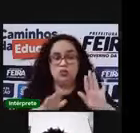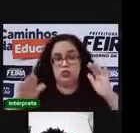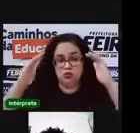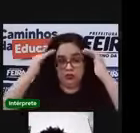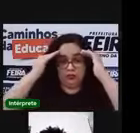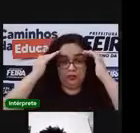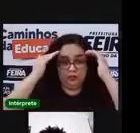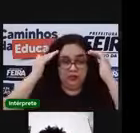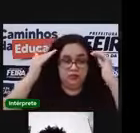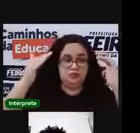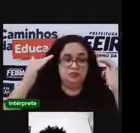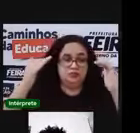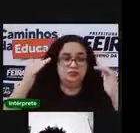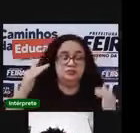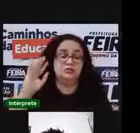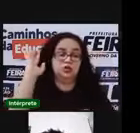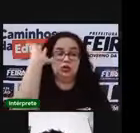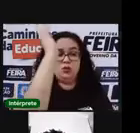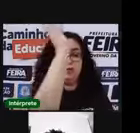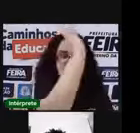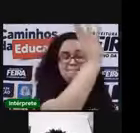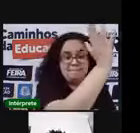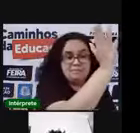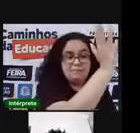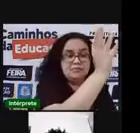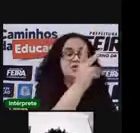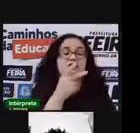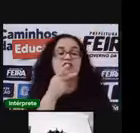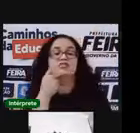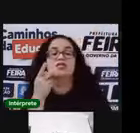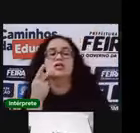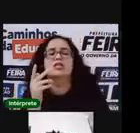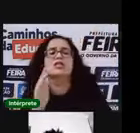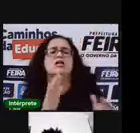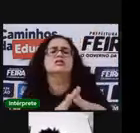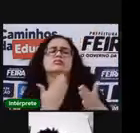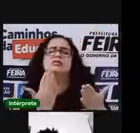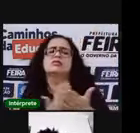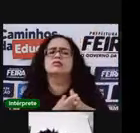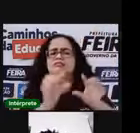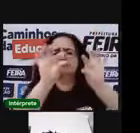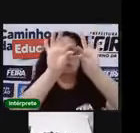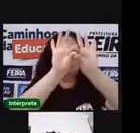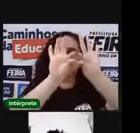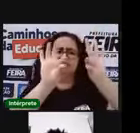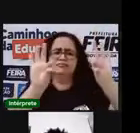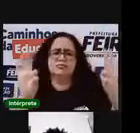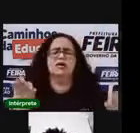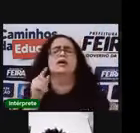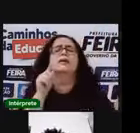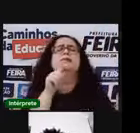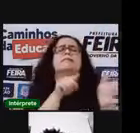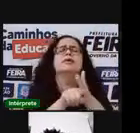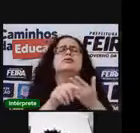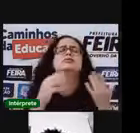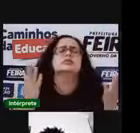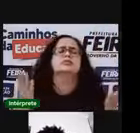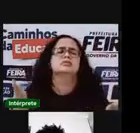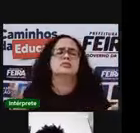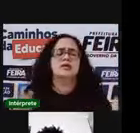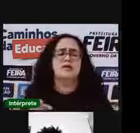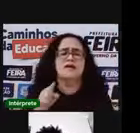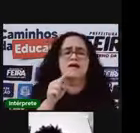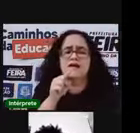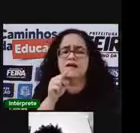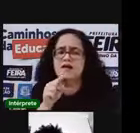não é, as questões ambientais. E eu destaquei aí na escola. Ô, gente, deixa eu perguntar a vocês. Vocês